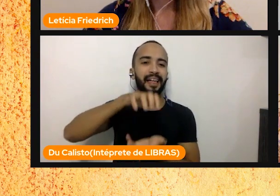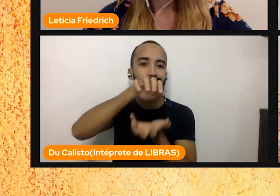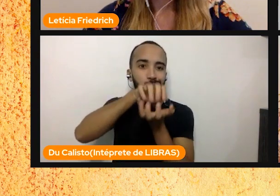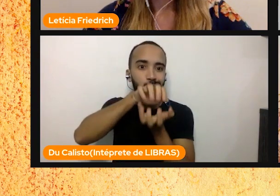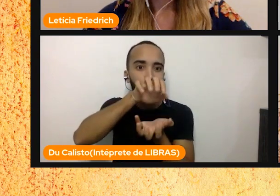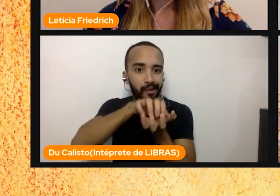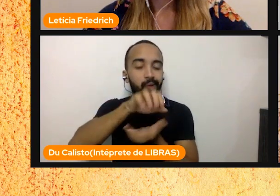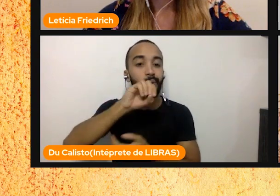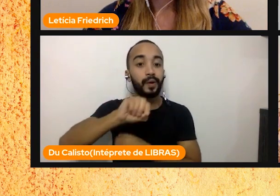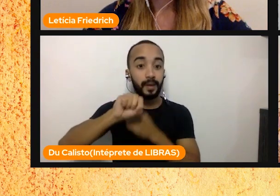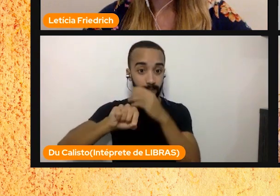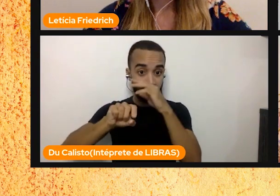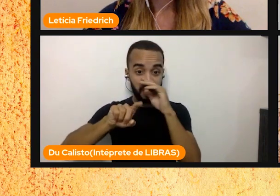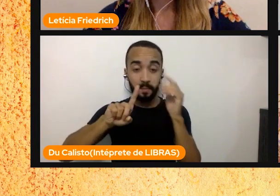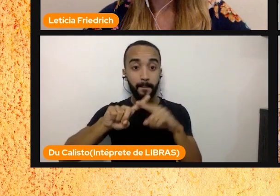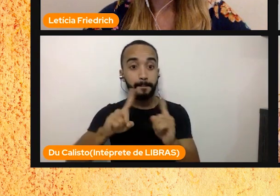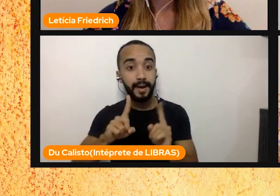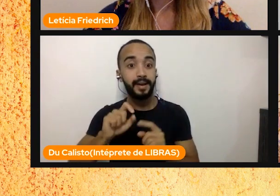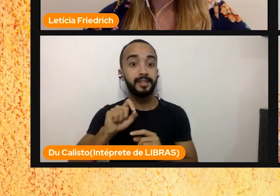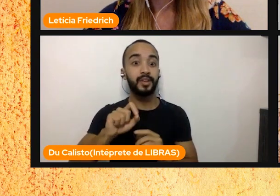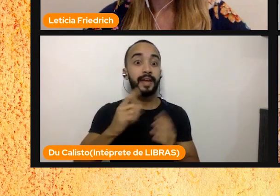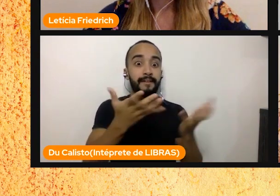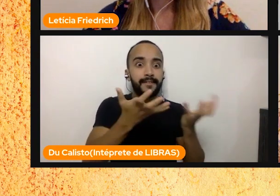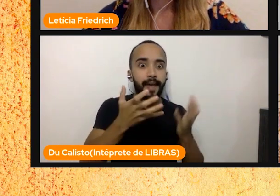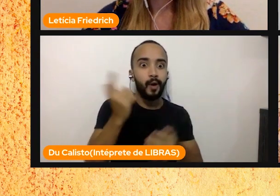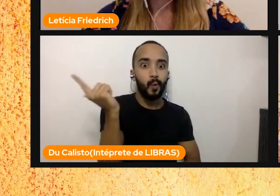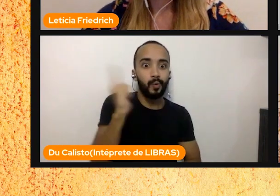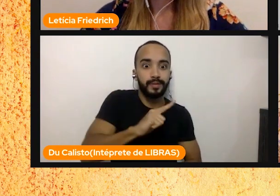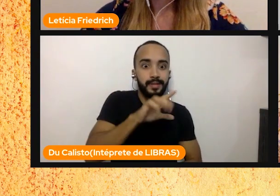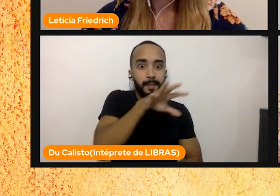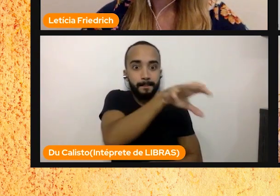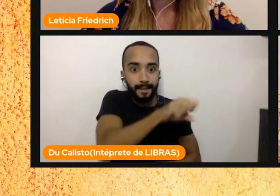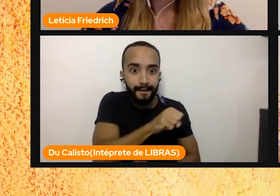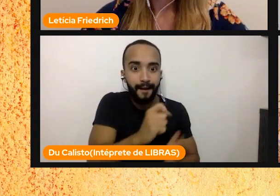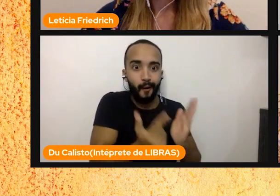quer recuperar esse livro. E aí, nesse coisa, ele vai se encontrando com